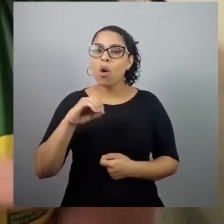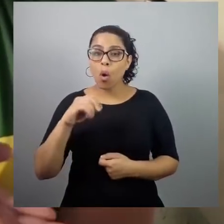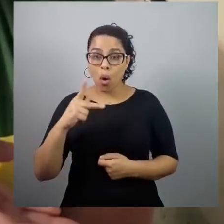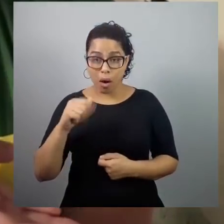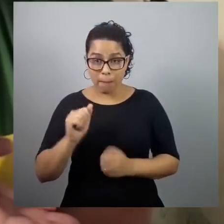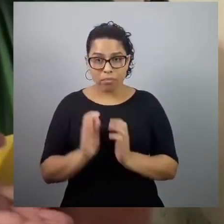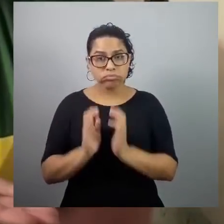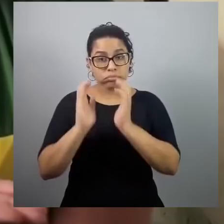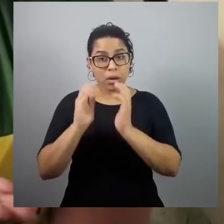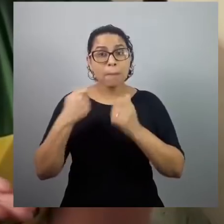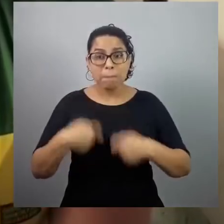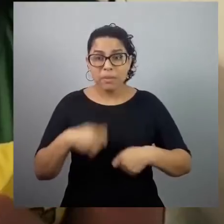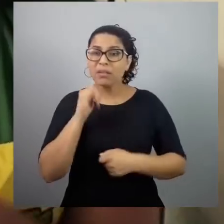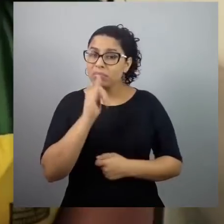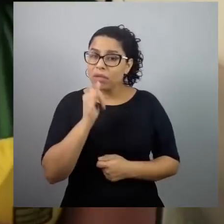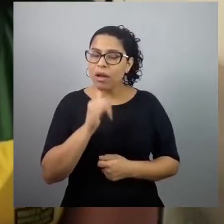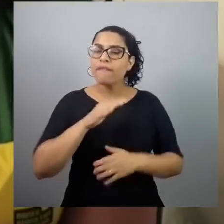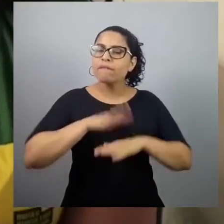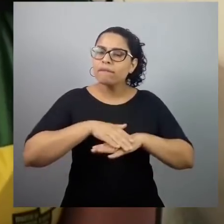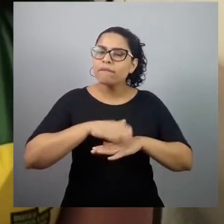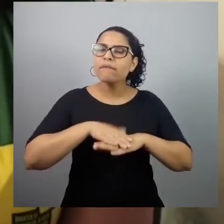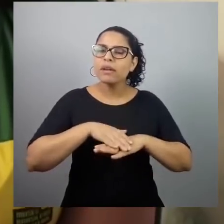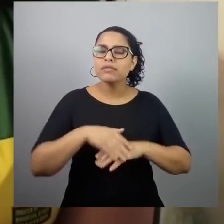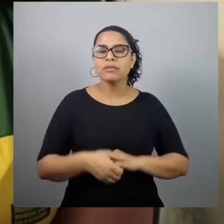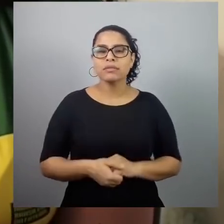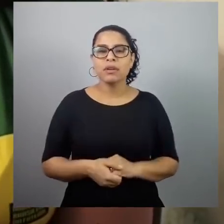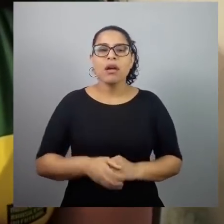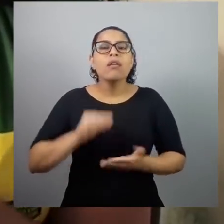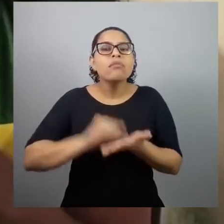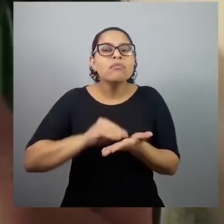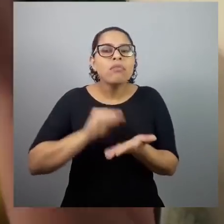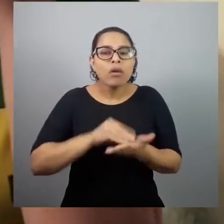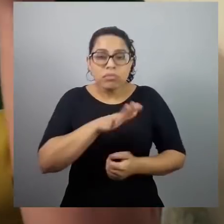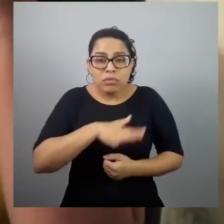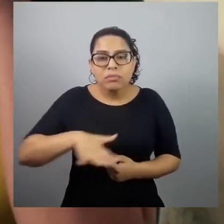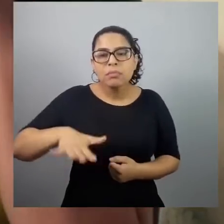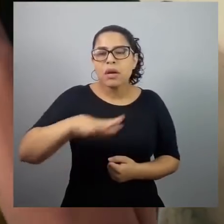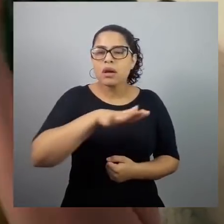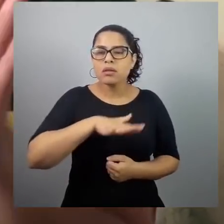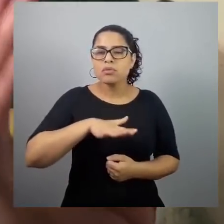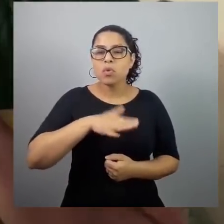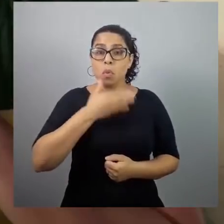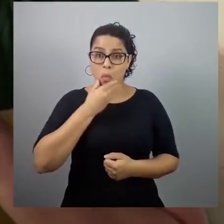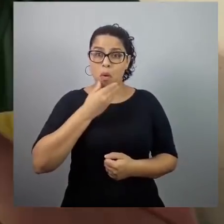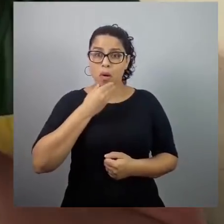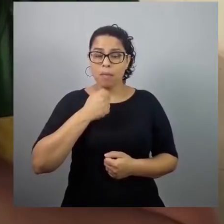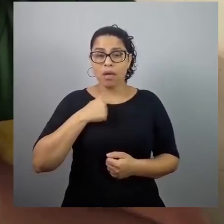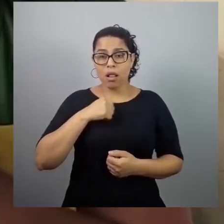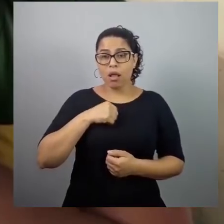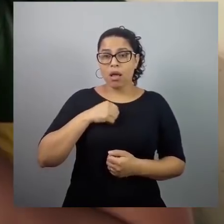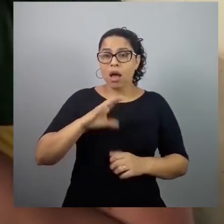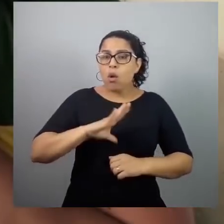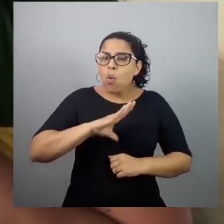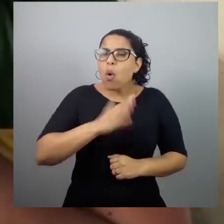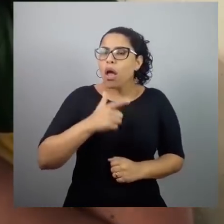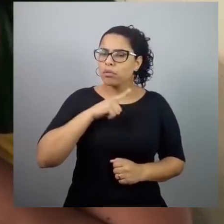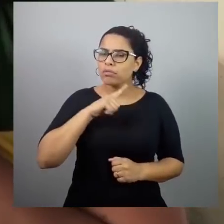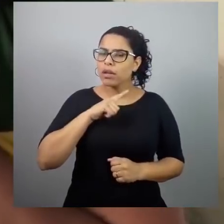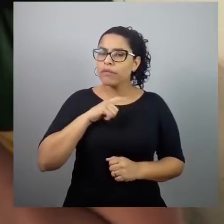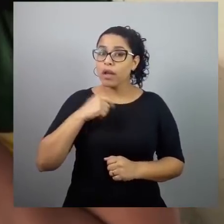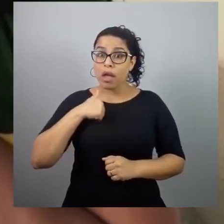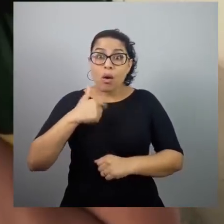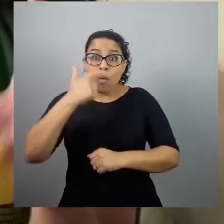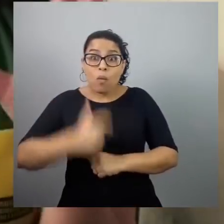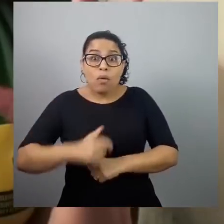Mundo, você ser um espelho com outra mulher, entende? Eu acho que falta um pouco mais de espaço, sabe? Porque, cara, o espaço que o Toscano me deu, sabe? A coragem que ele teve de falar assim, vai, eu